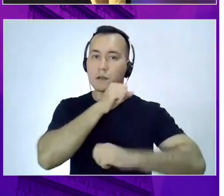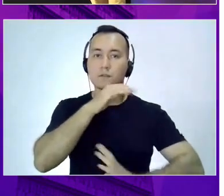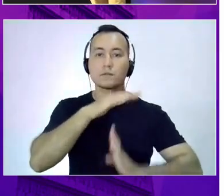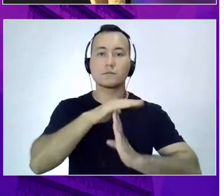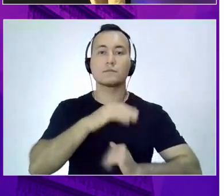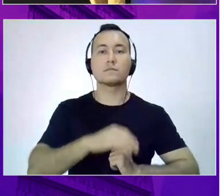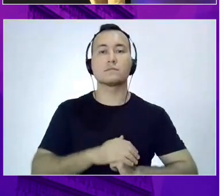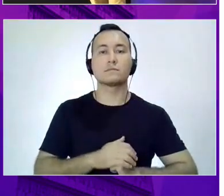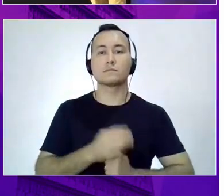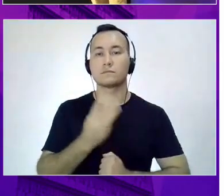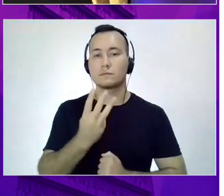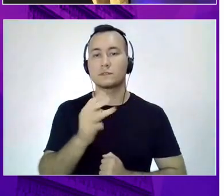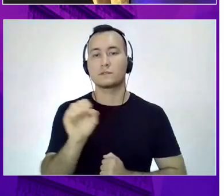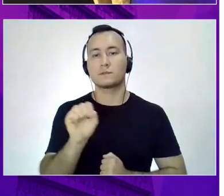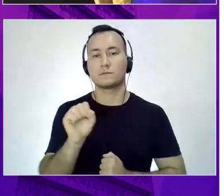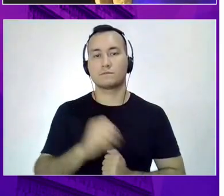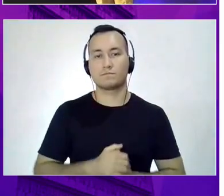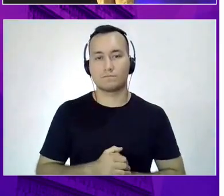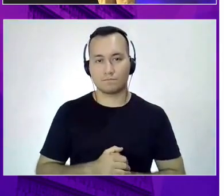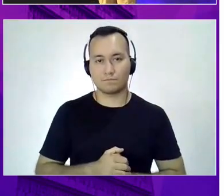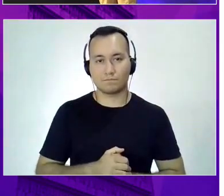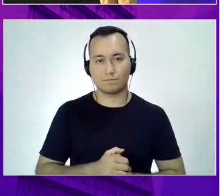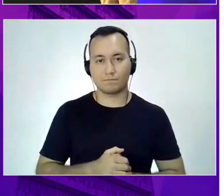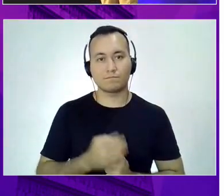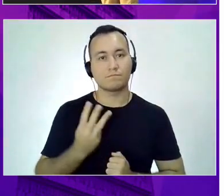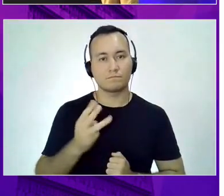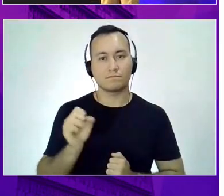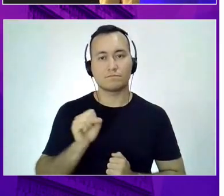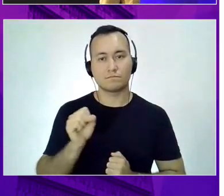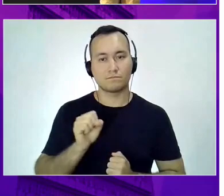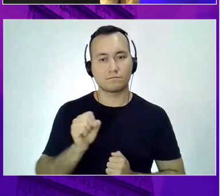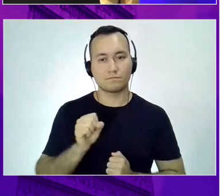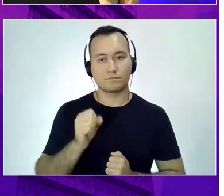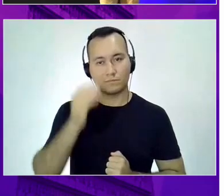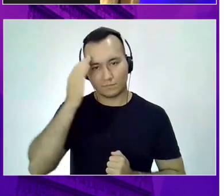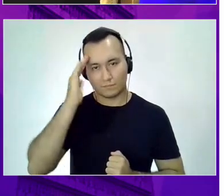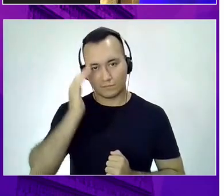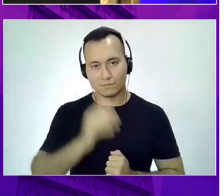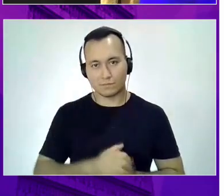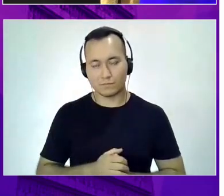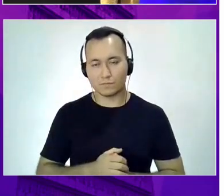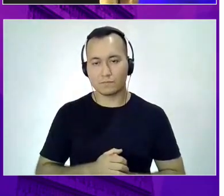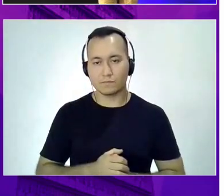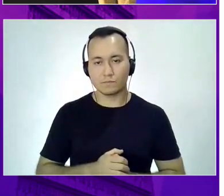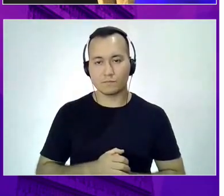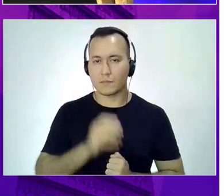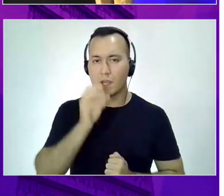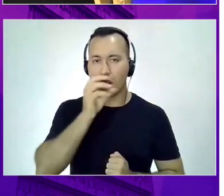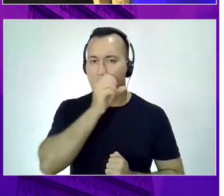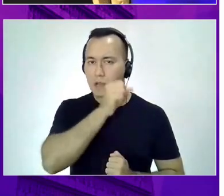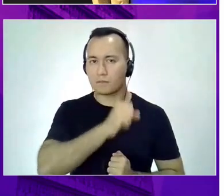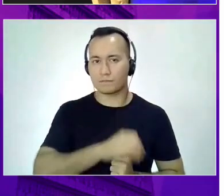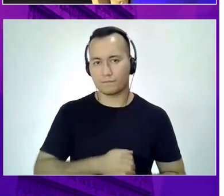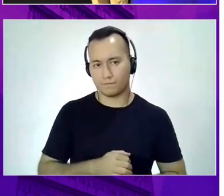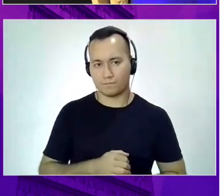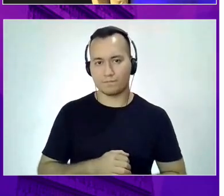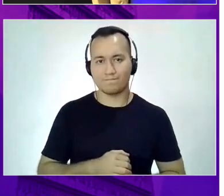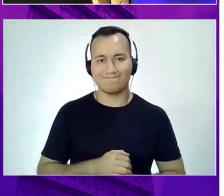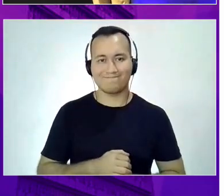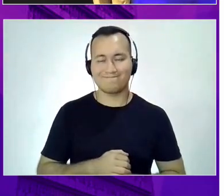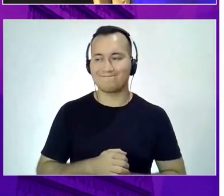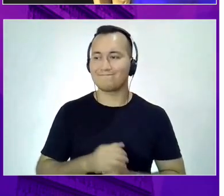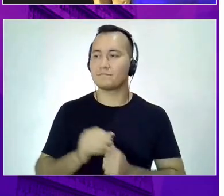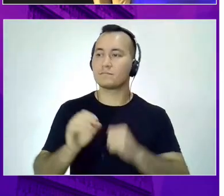que esse tempo de 3 segundos não seja sentido na hora de criar a cobrança, né? Então, para os nossos clientes, em alguns modelos de negócio, faz